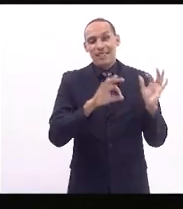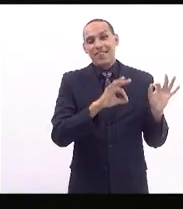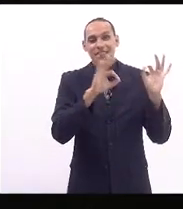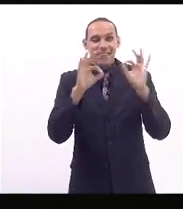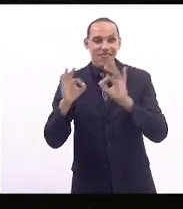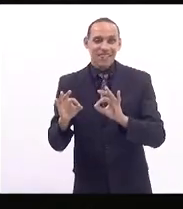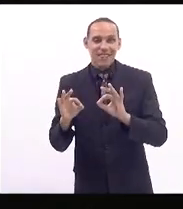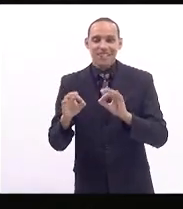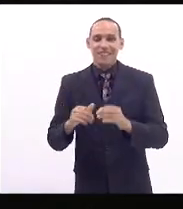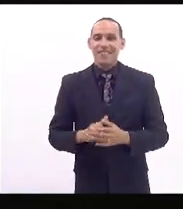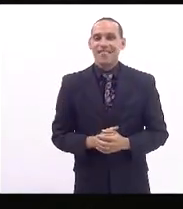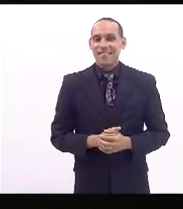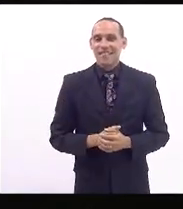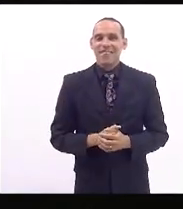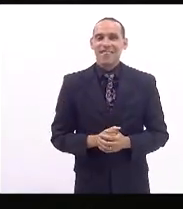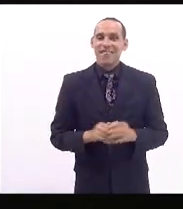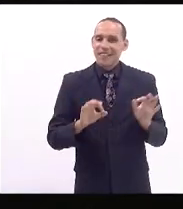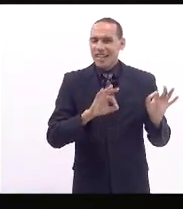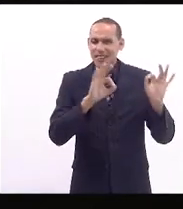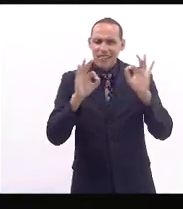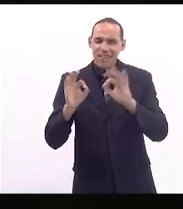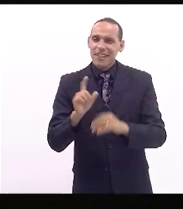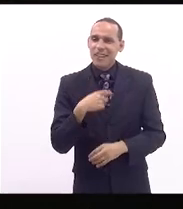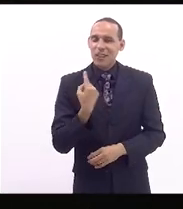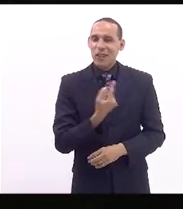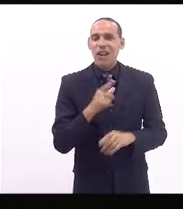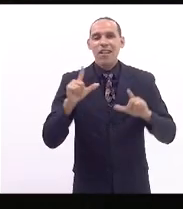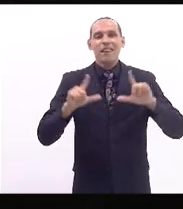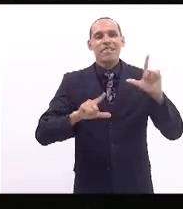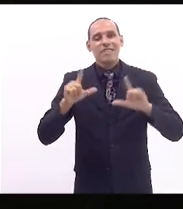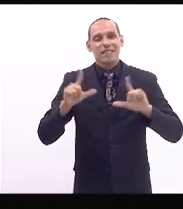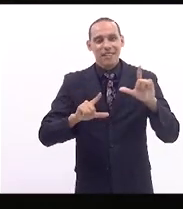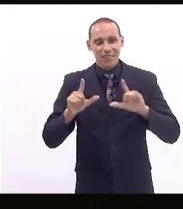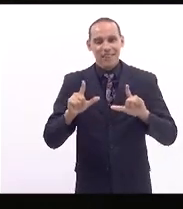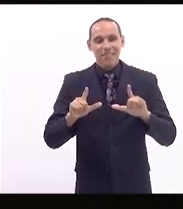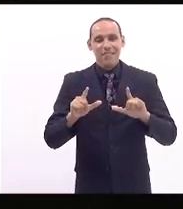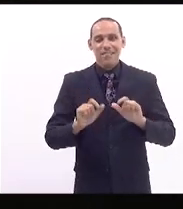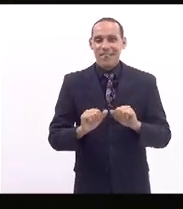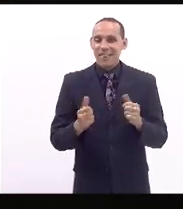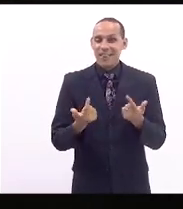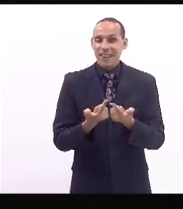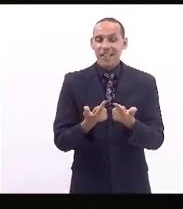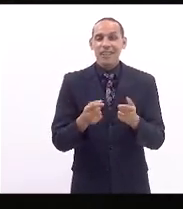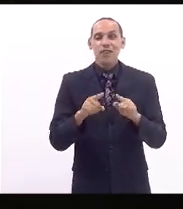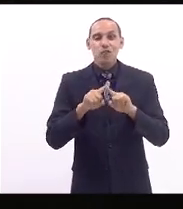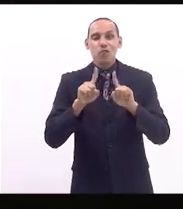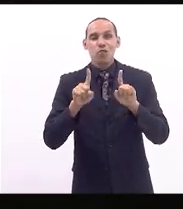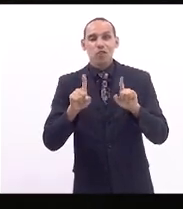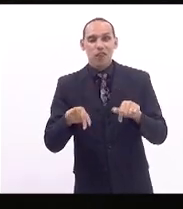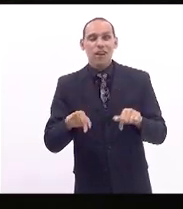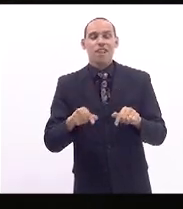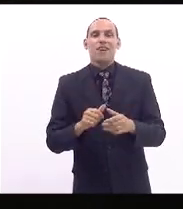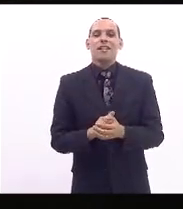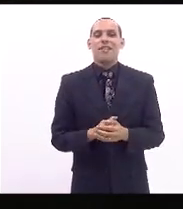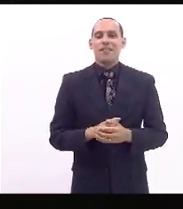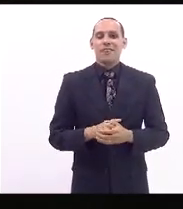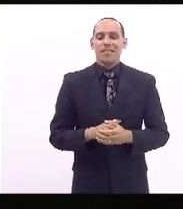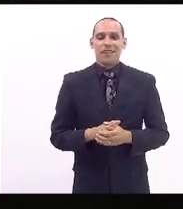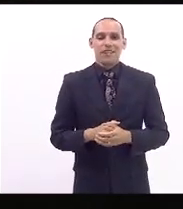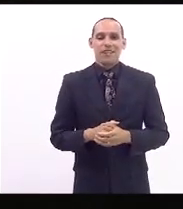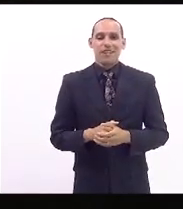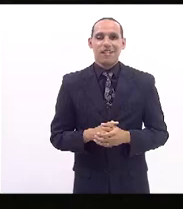assistem todos que nos assistem pela TV alerj aos nossos servidores funcionários